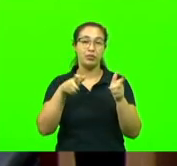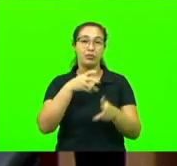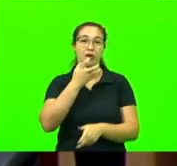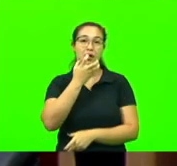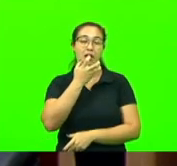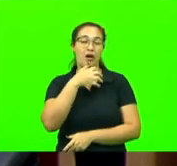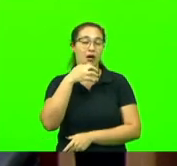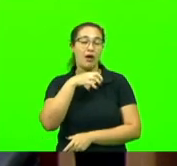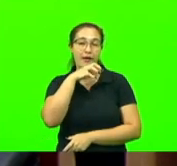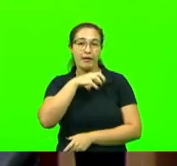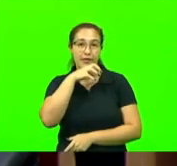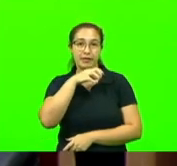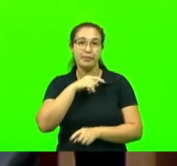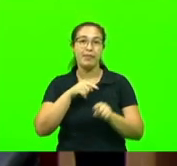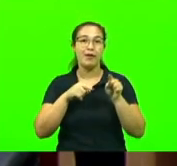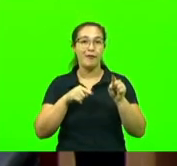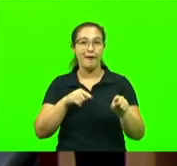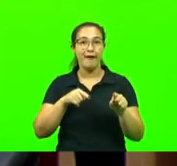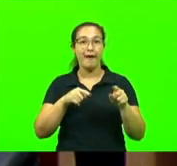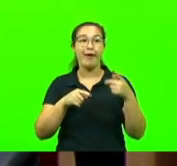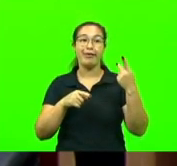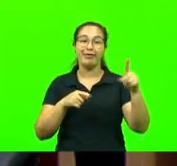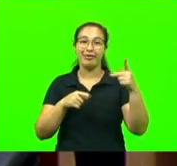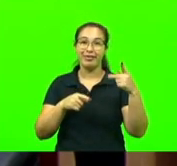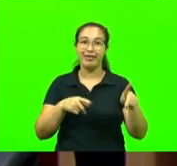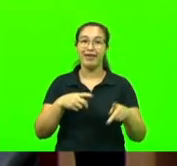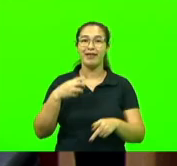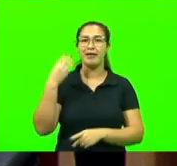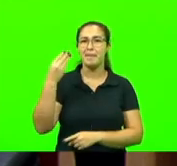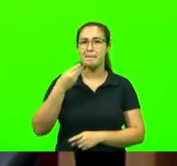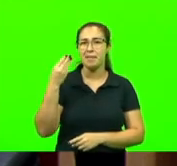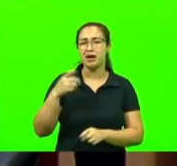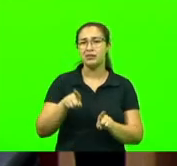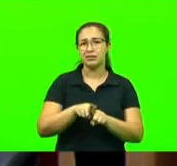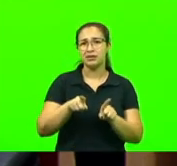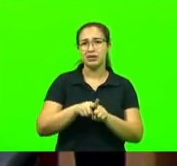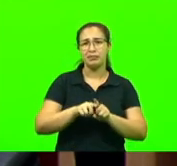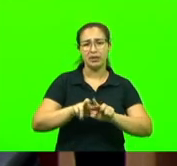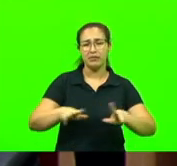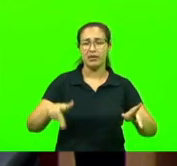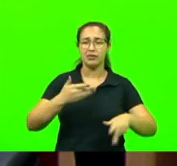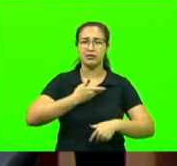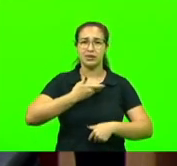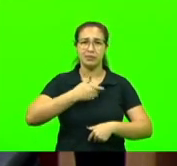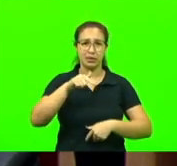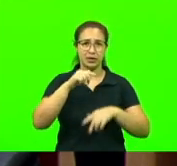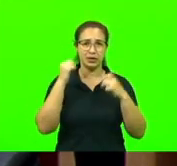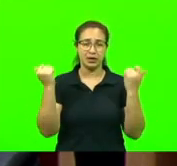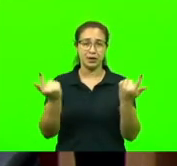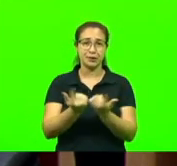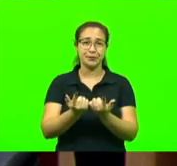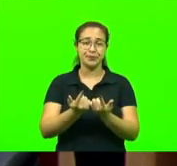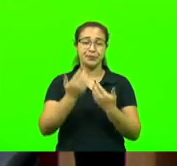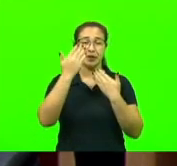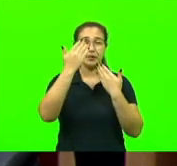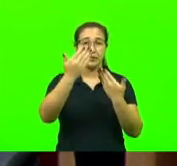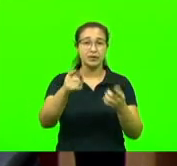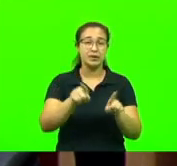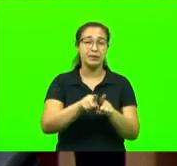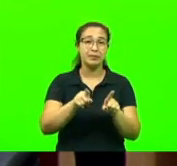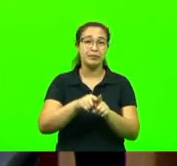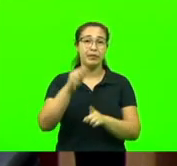muito do deputado Márcio Machado e de vários colegas aqui do nosso parlamento. Agradeço também ao deputado Fabiano da